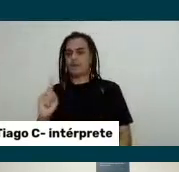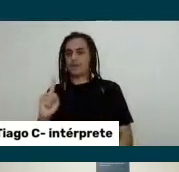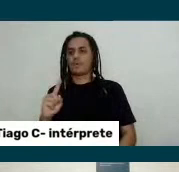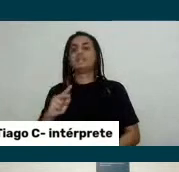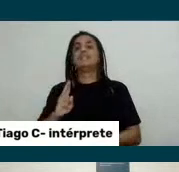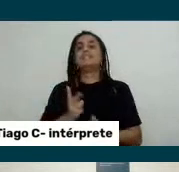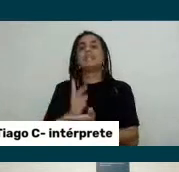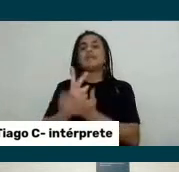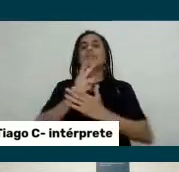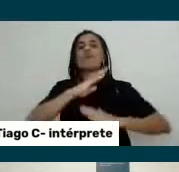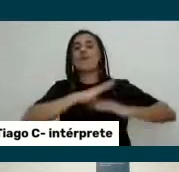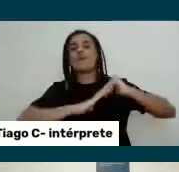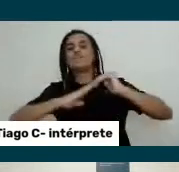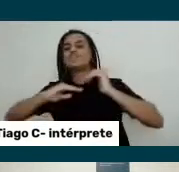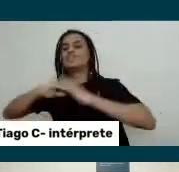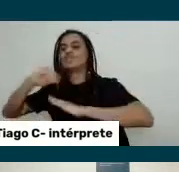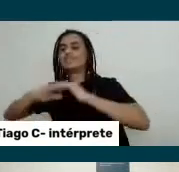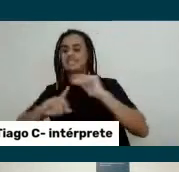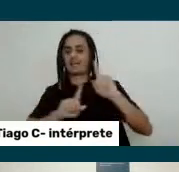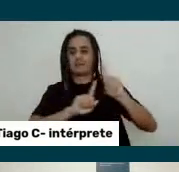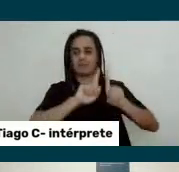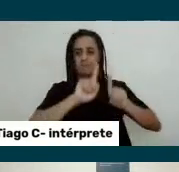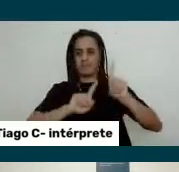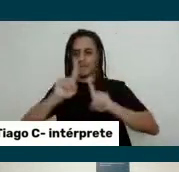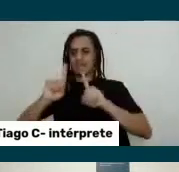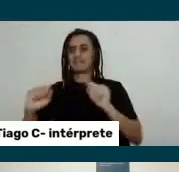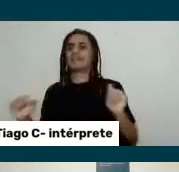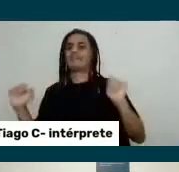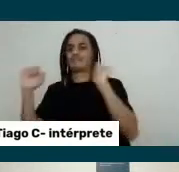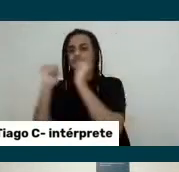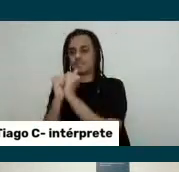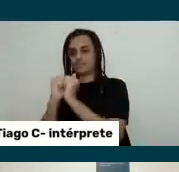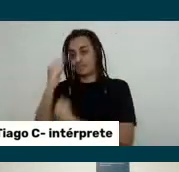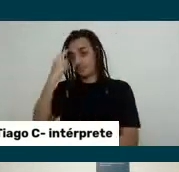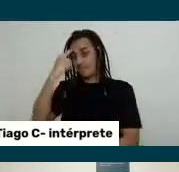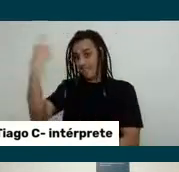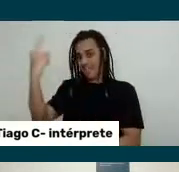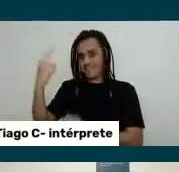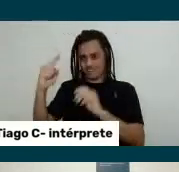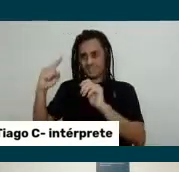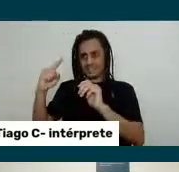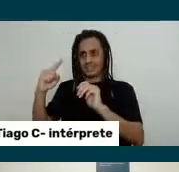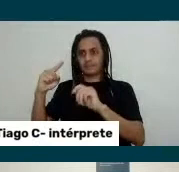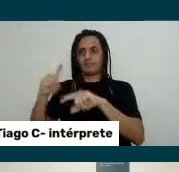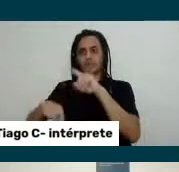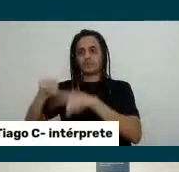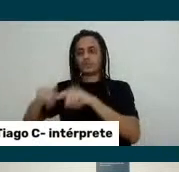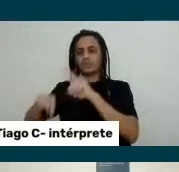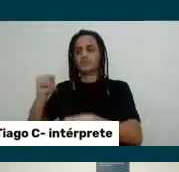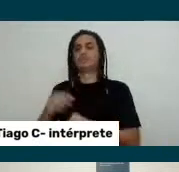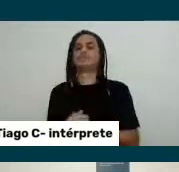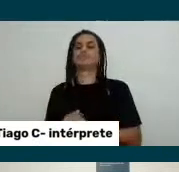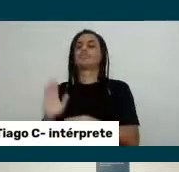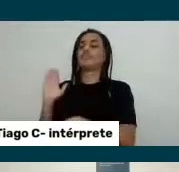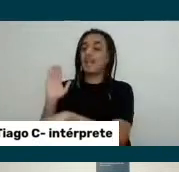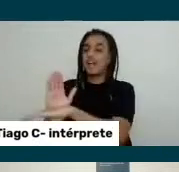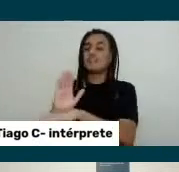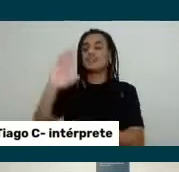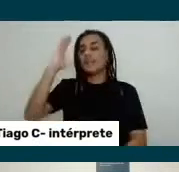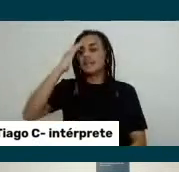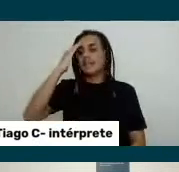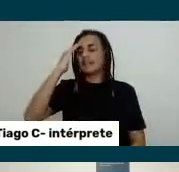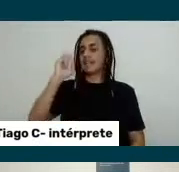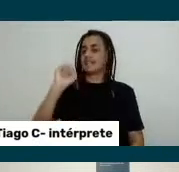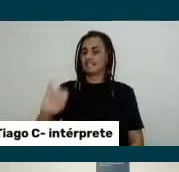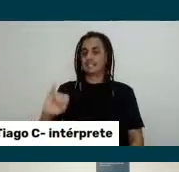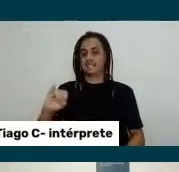da métrica aliada à construção da ideação do produto ajuda com que o time reveja se o